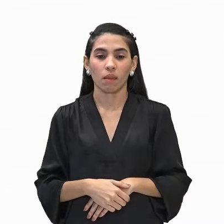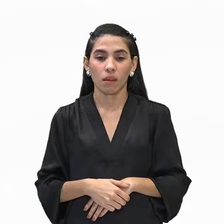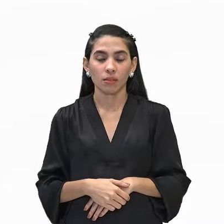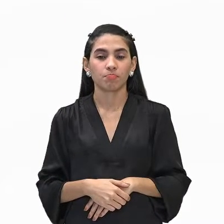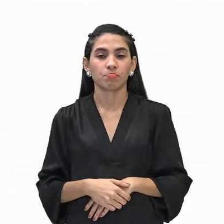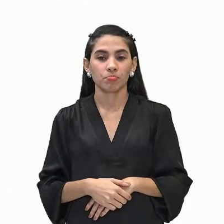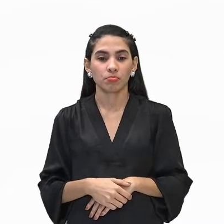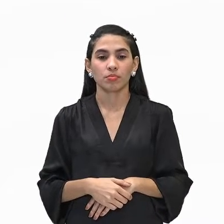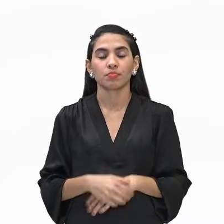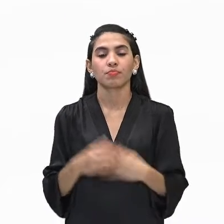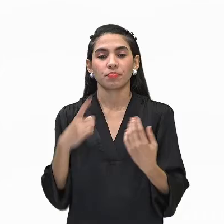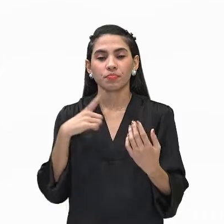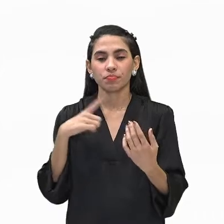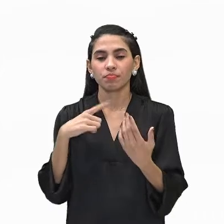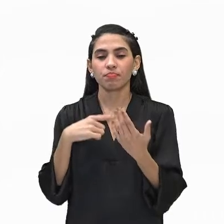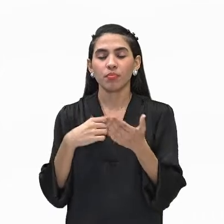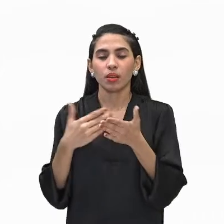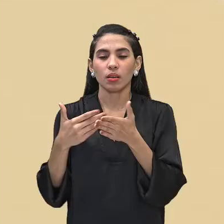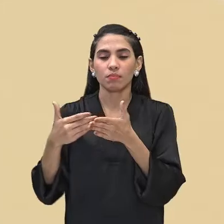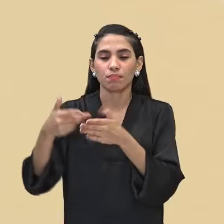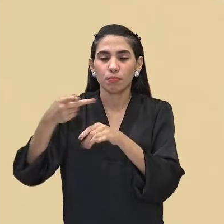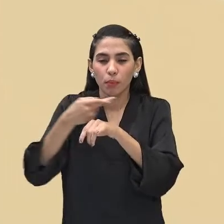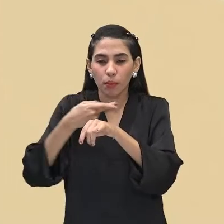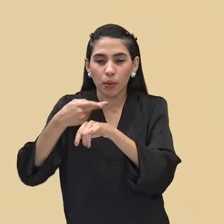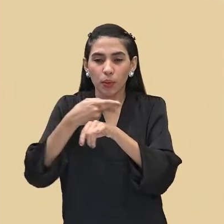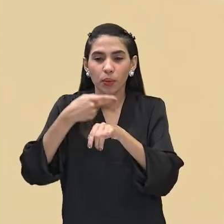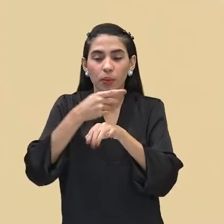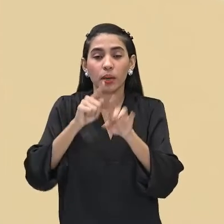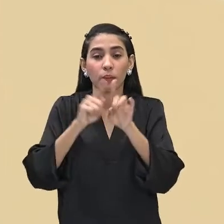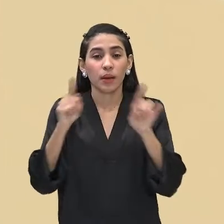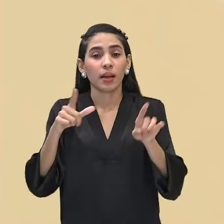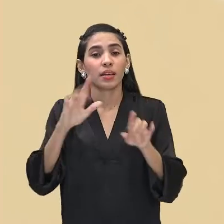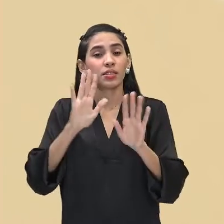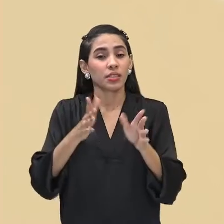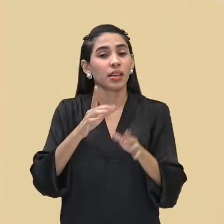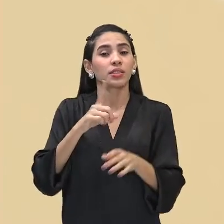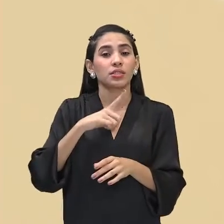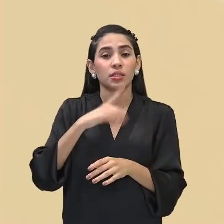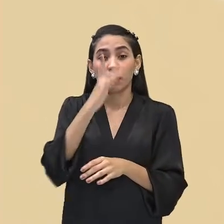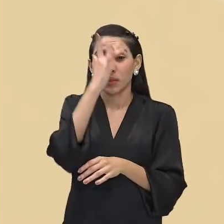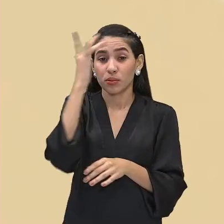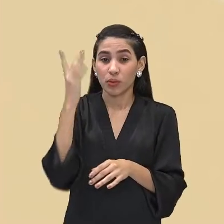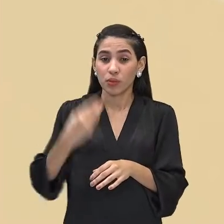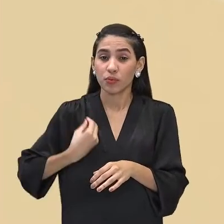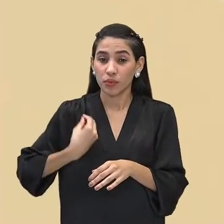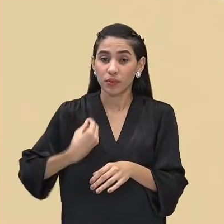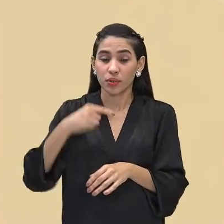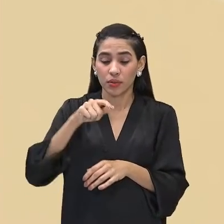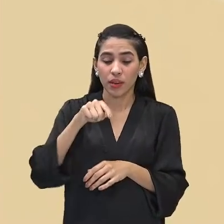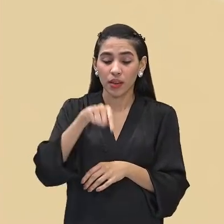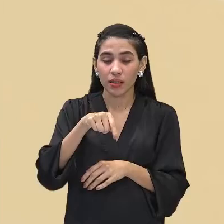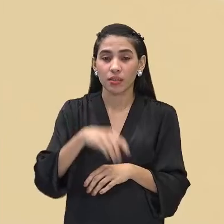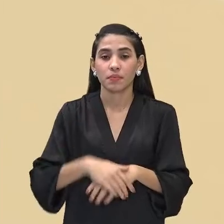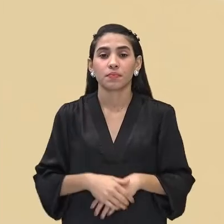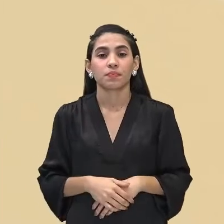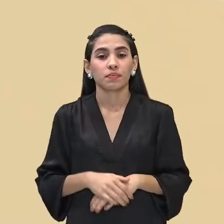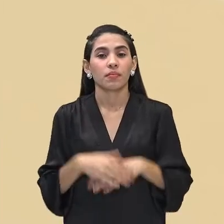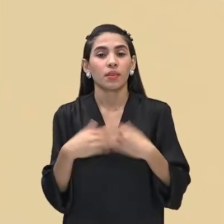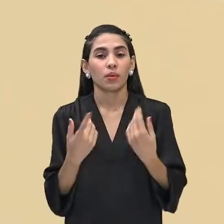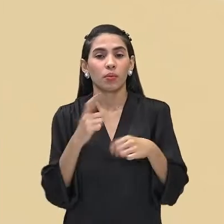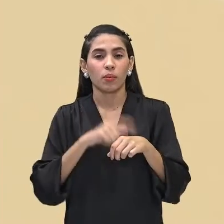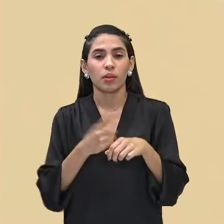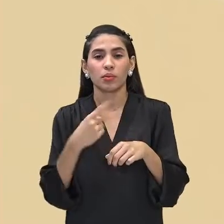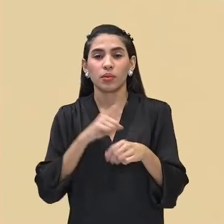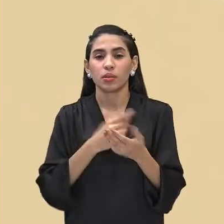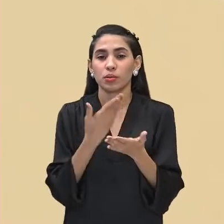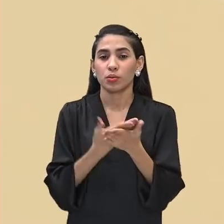esse trajeto ali, mas na verdade já haviam pessoas que habitavam essa região. Então, quando a gente estuda a história da